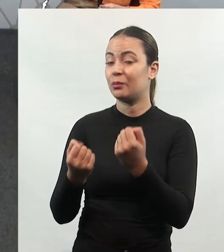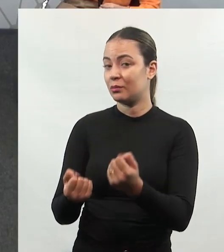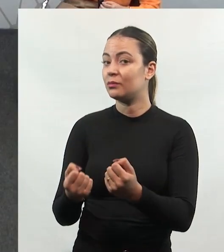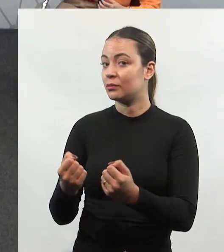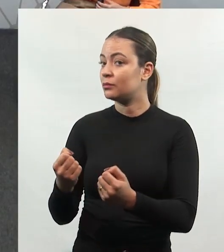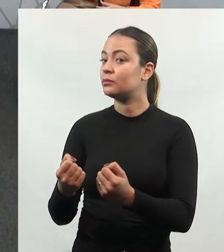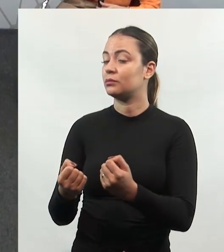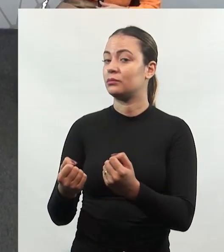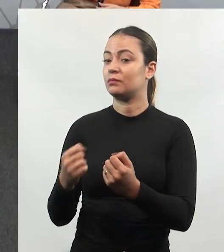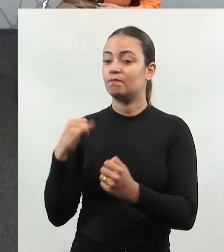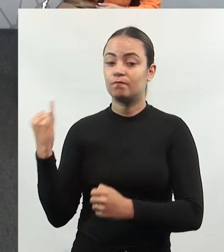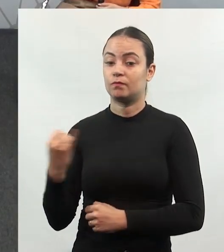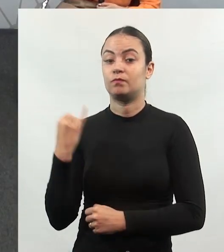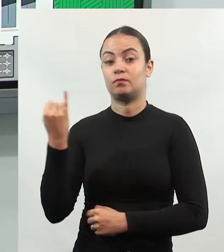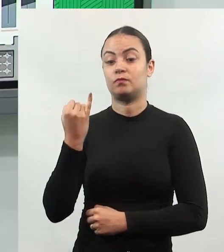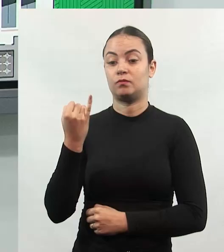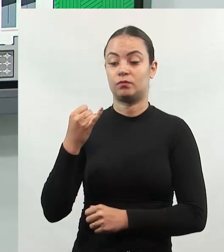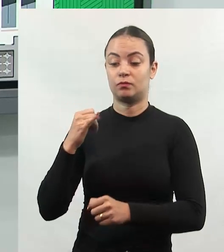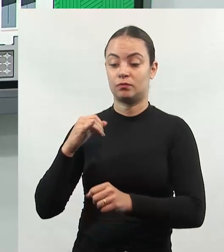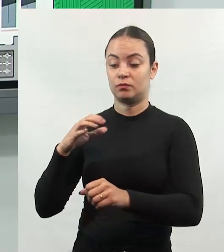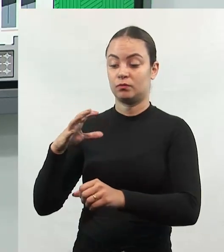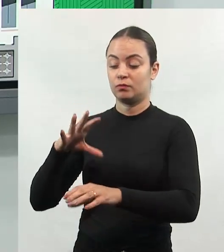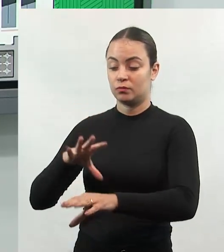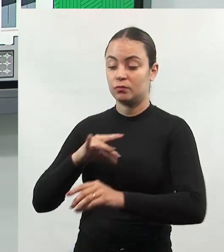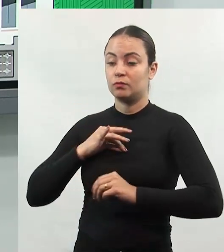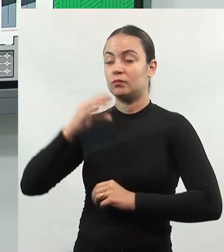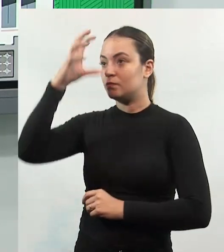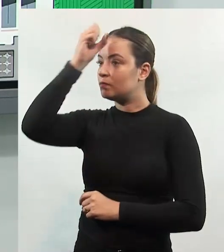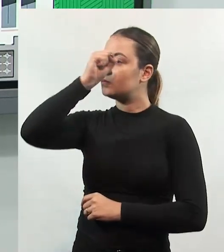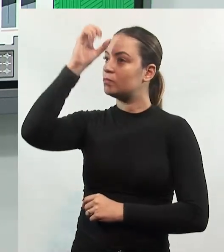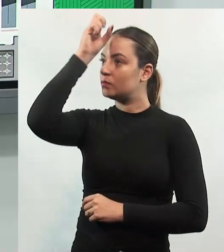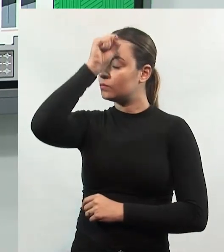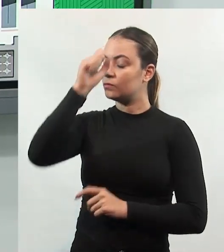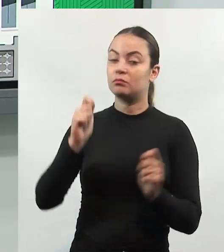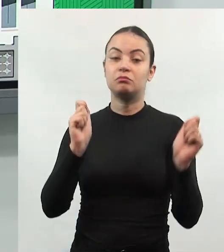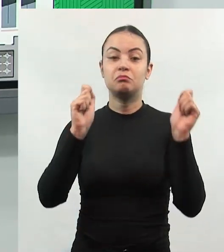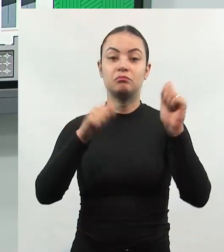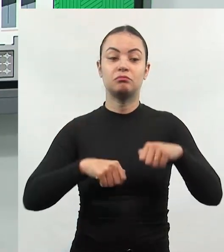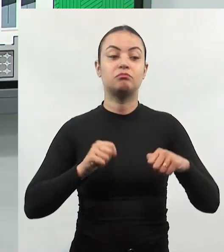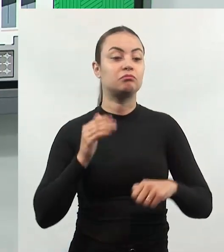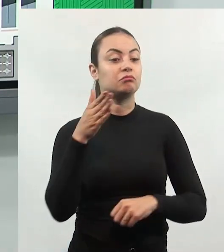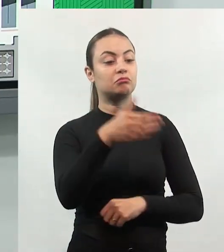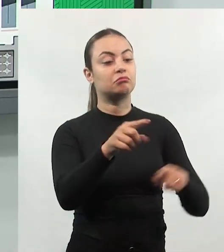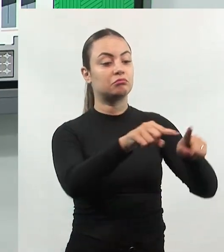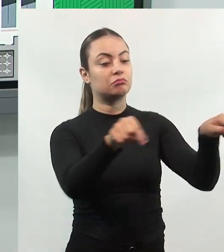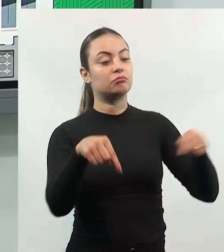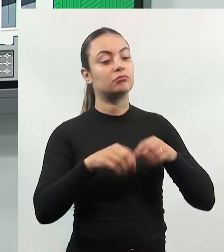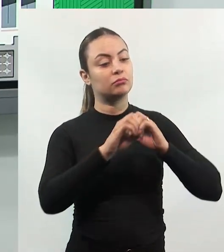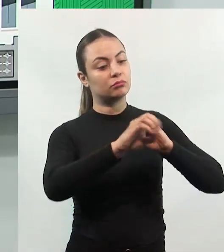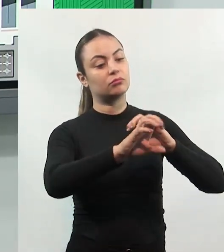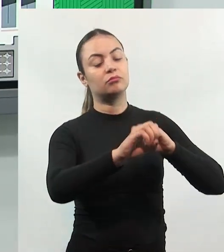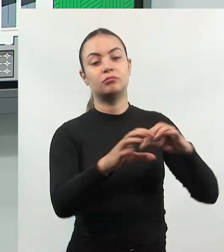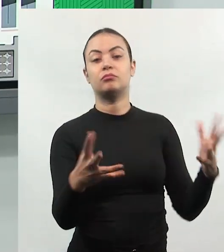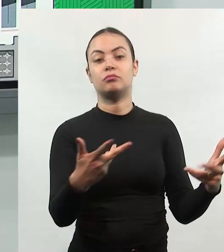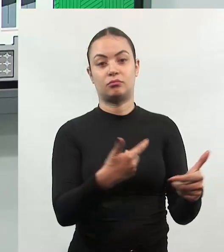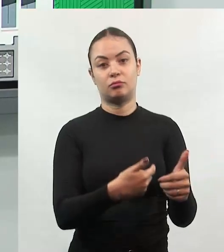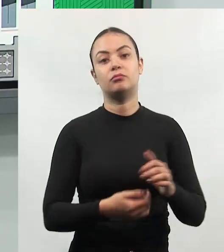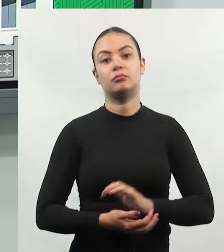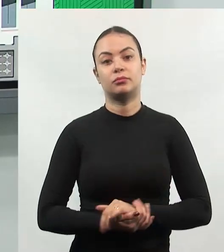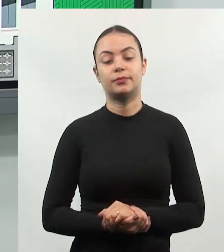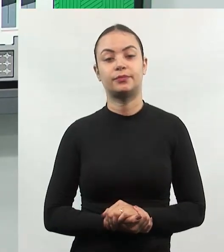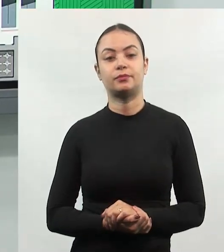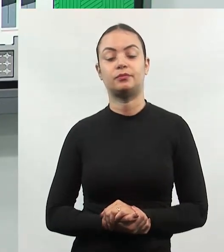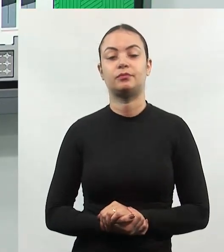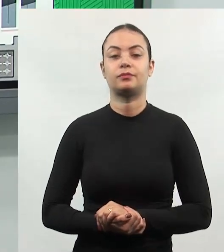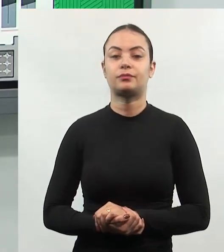Sobre essa questão de a gente repensar essa nossa formação de professores, né? E talvez buscar algo bem sólido, como a gente já teve.